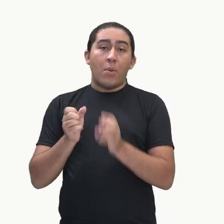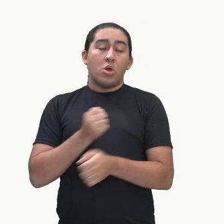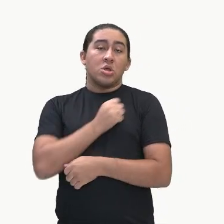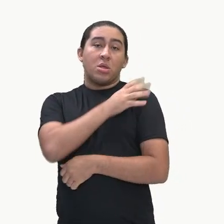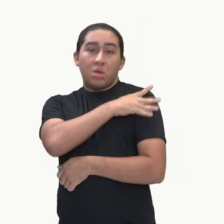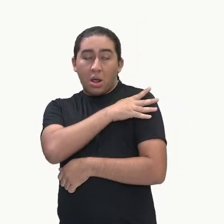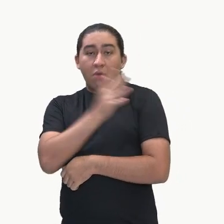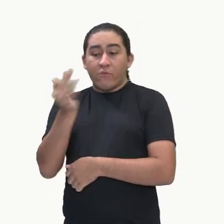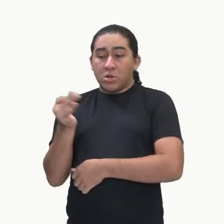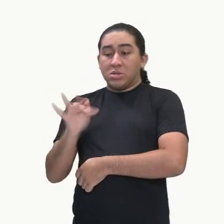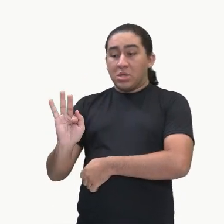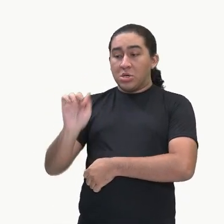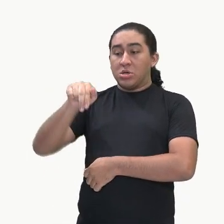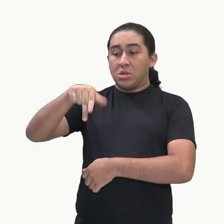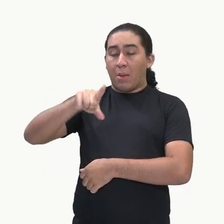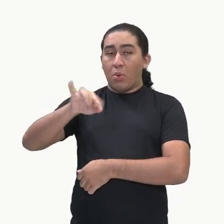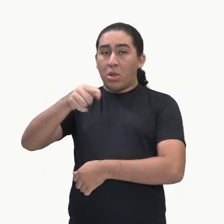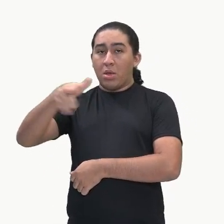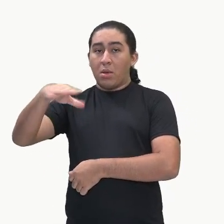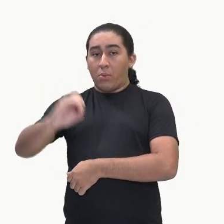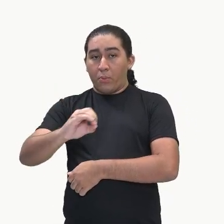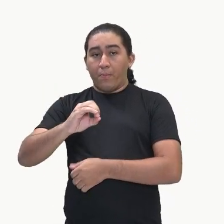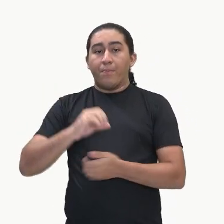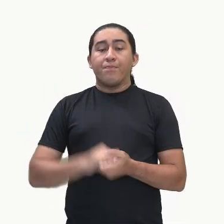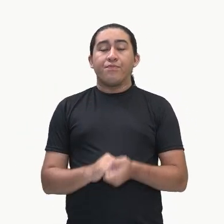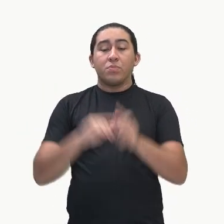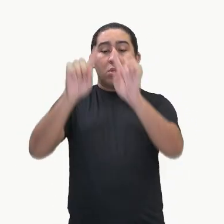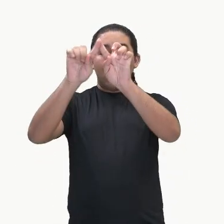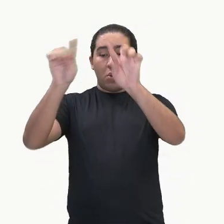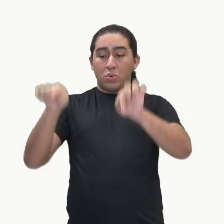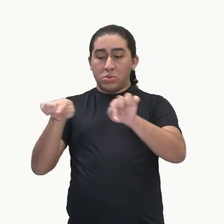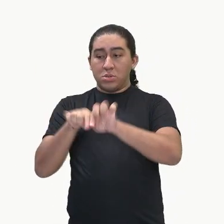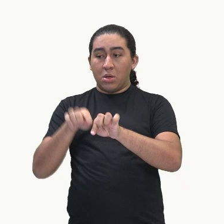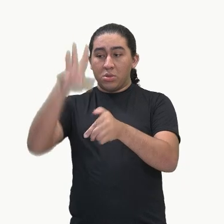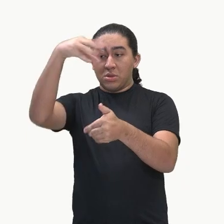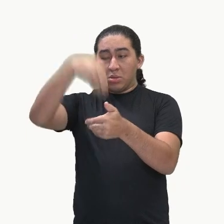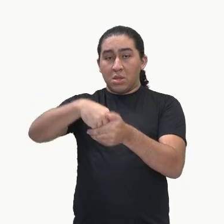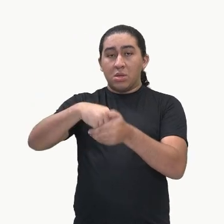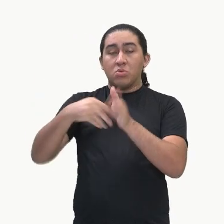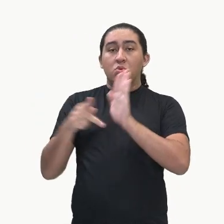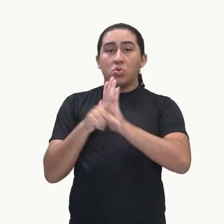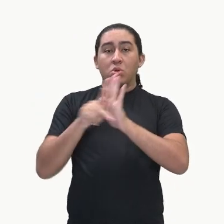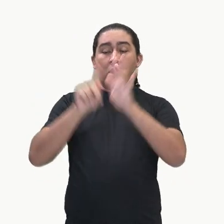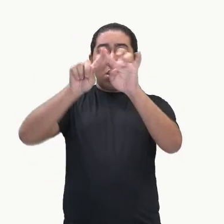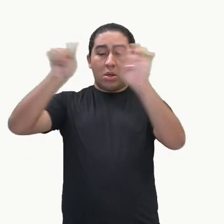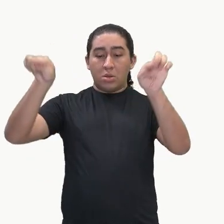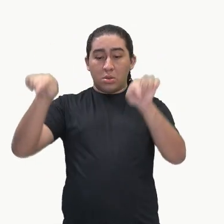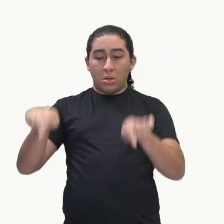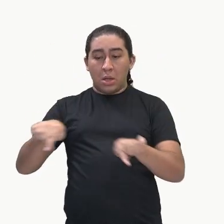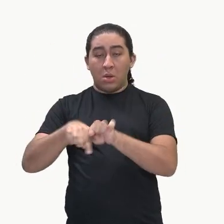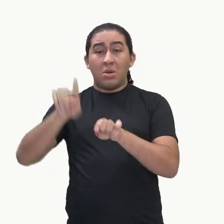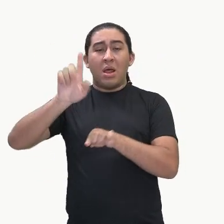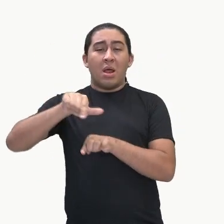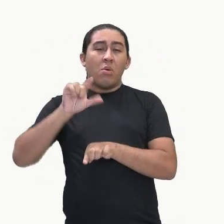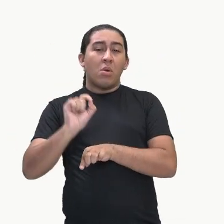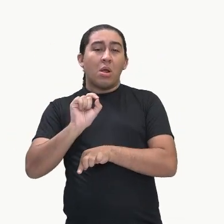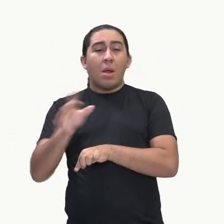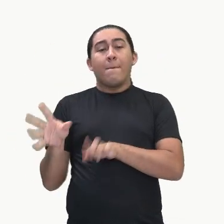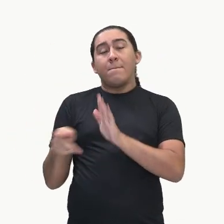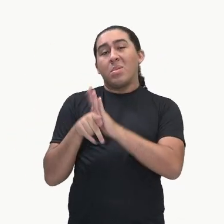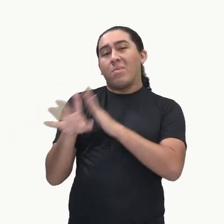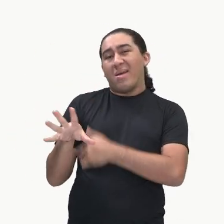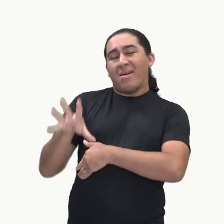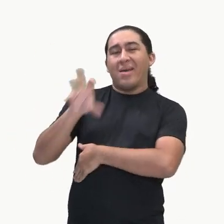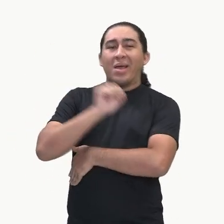Napoleão Bonaparte. O losango dentro de retângulo era uma das